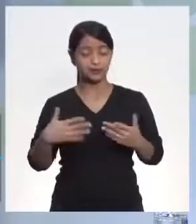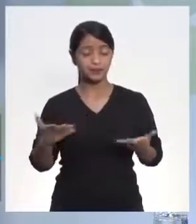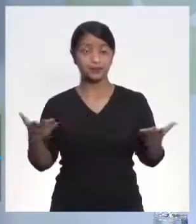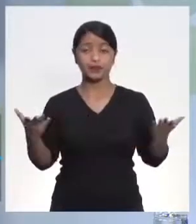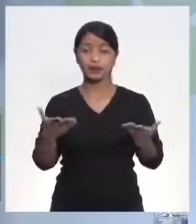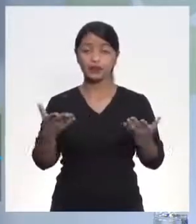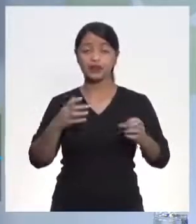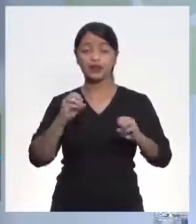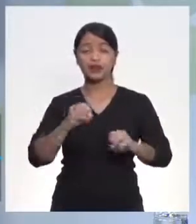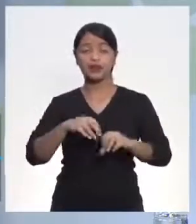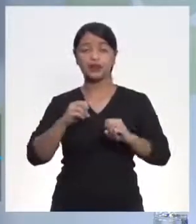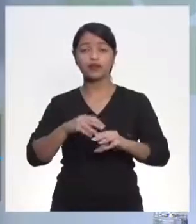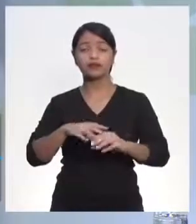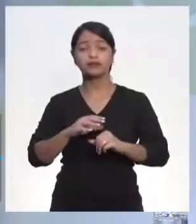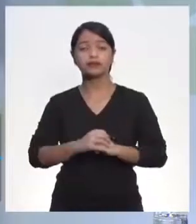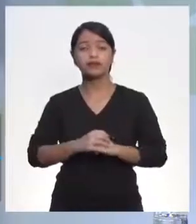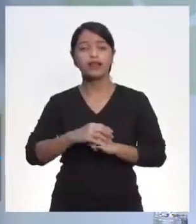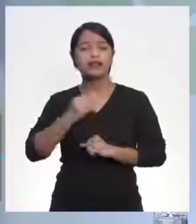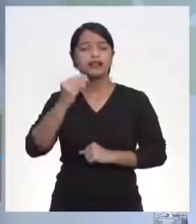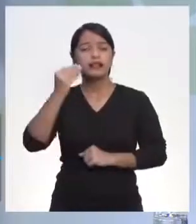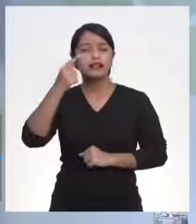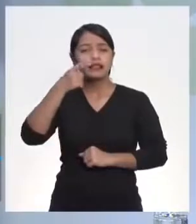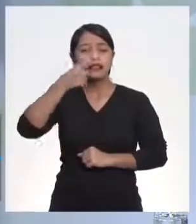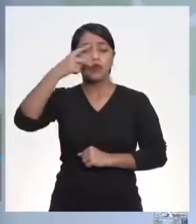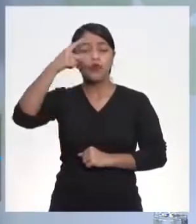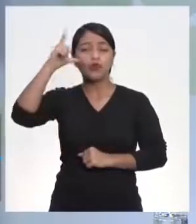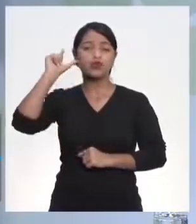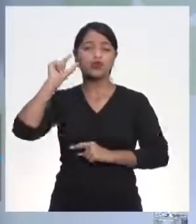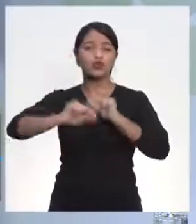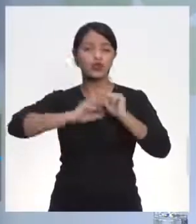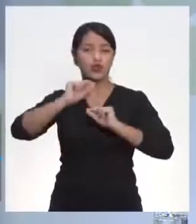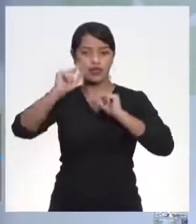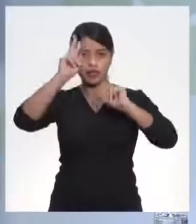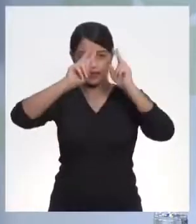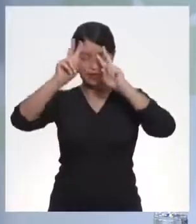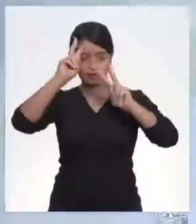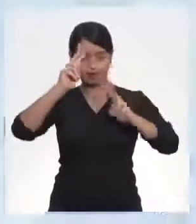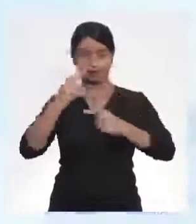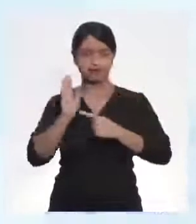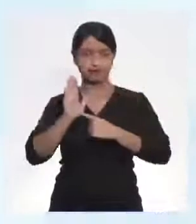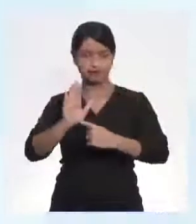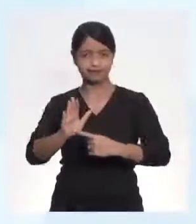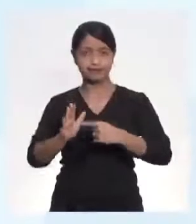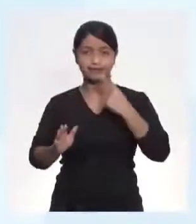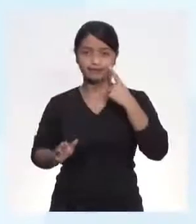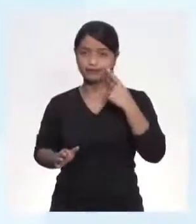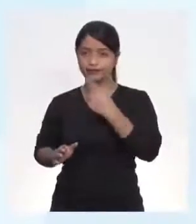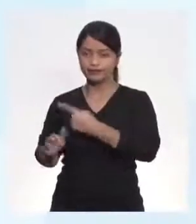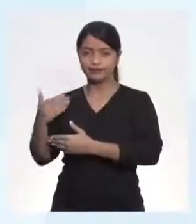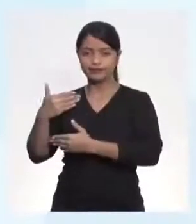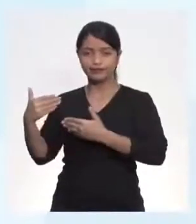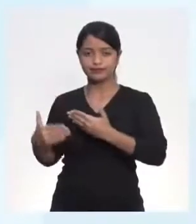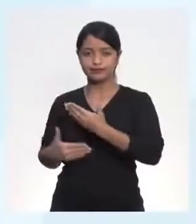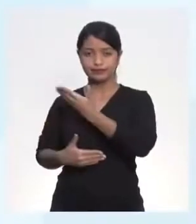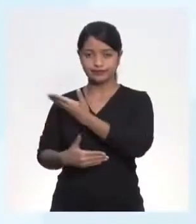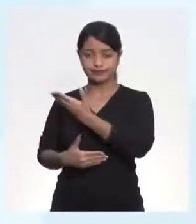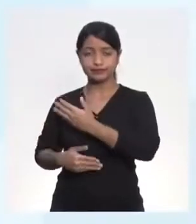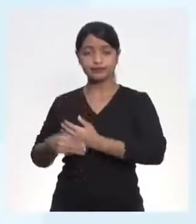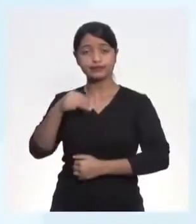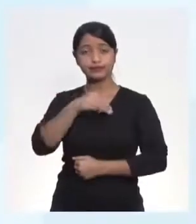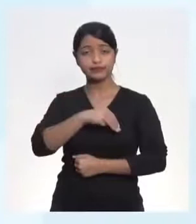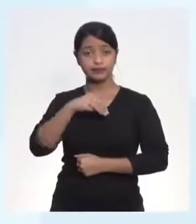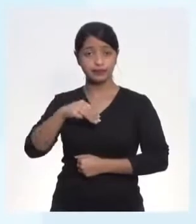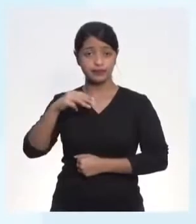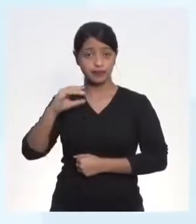tentar relembrar um pouquinho o que foi ontem, né? Pode colocar na tela para eles, diretor, por favor? Então, que é a questão do mínimo múltiplo